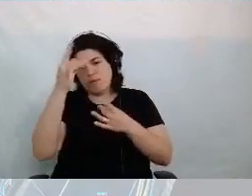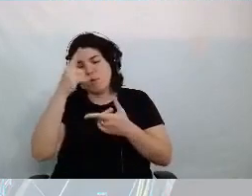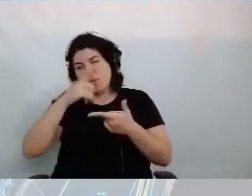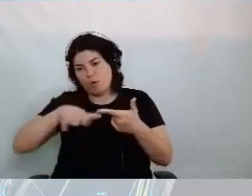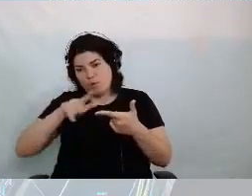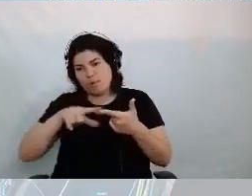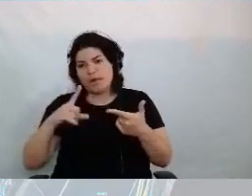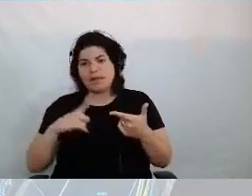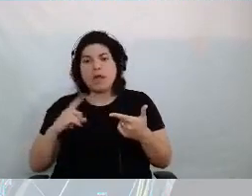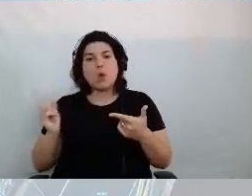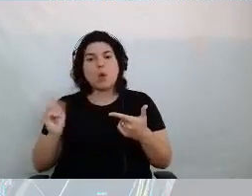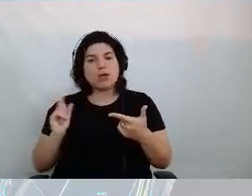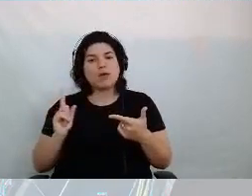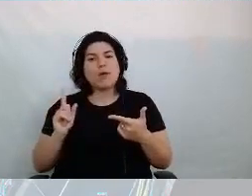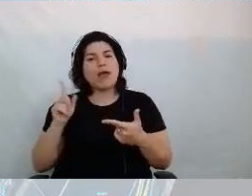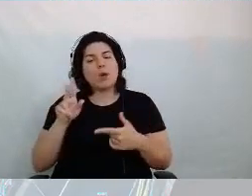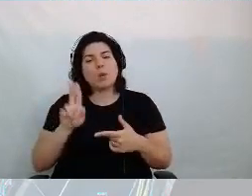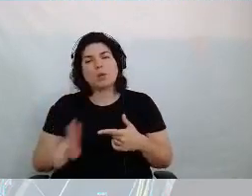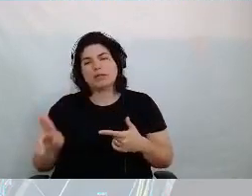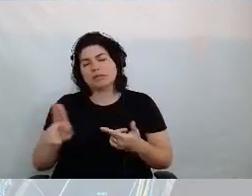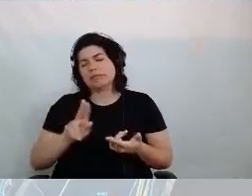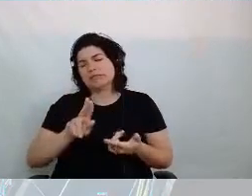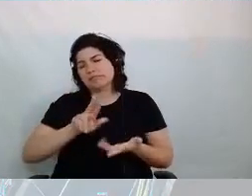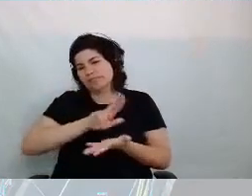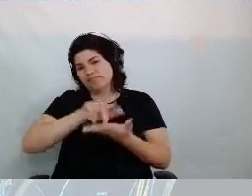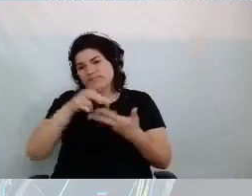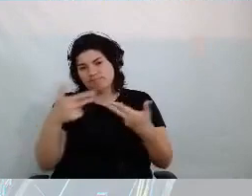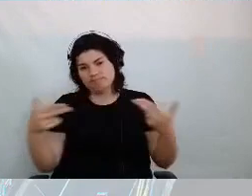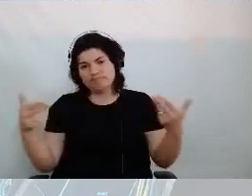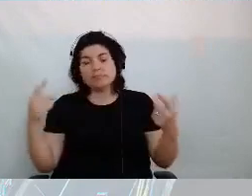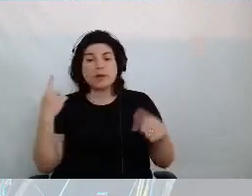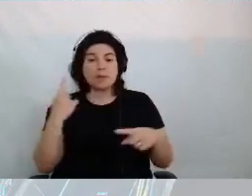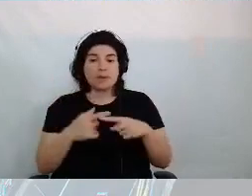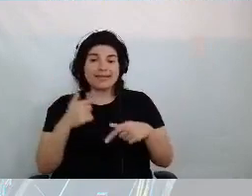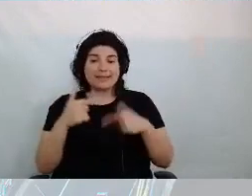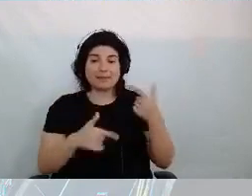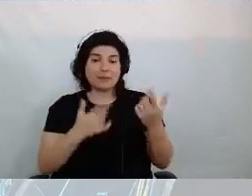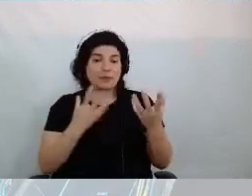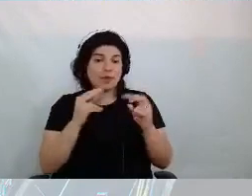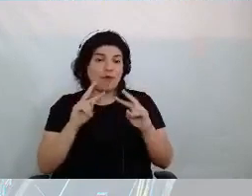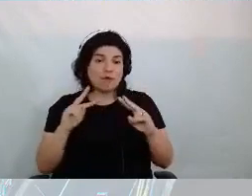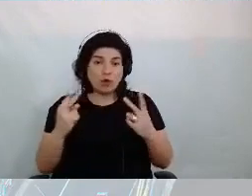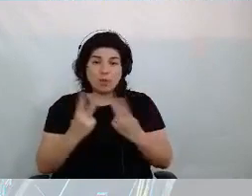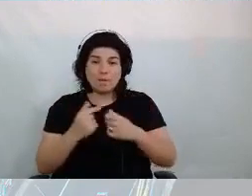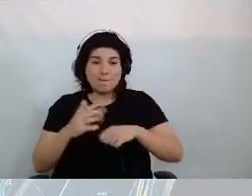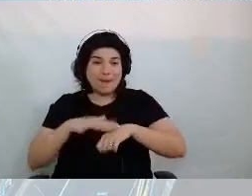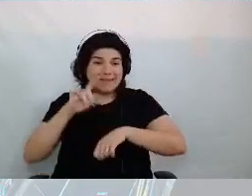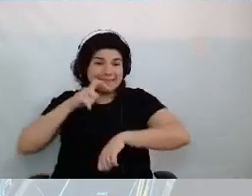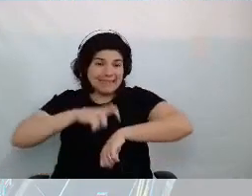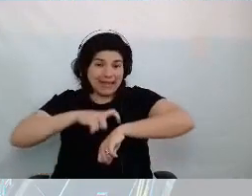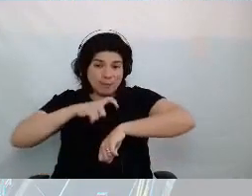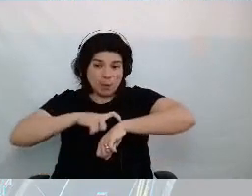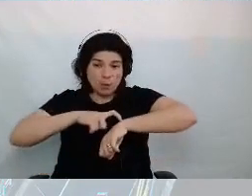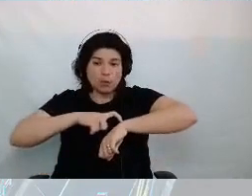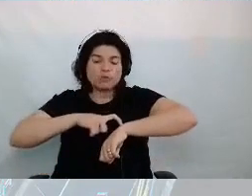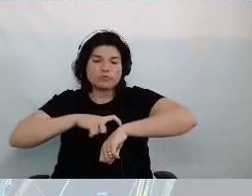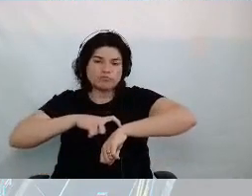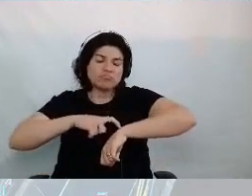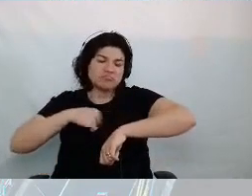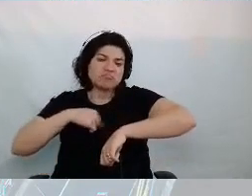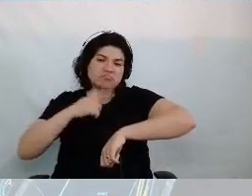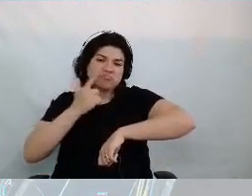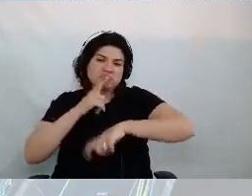que, usando mais recursos, porque eu estou trabalhando com maior volume por um maior tempo, eu posso ter ali